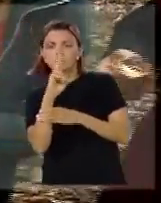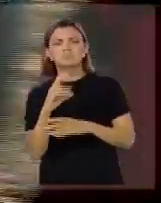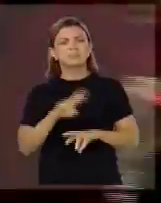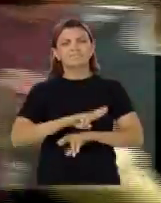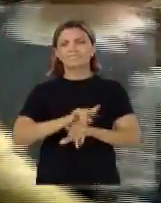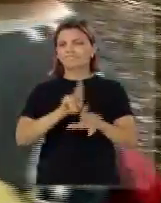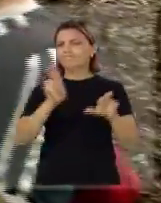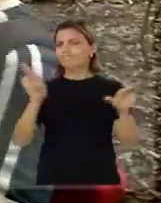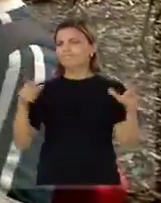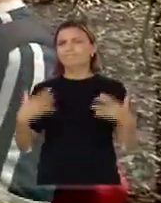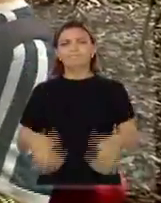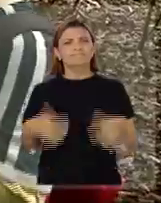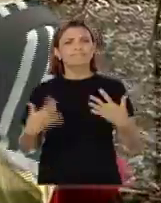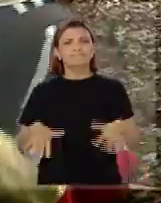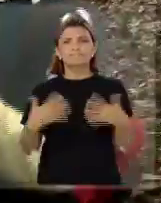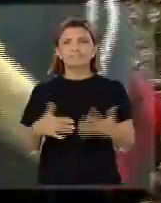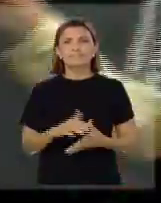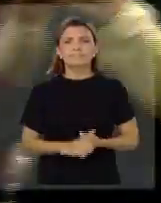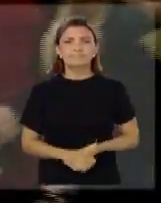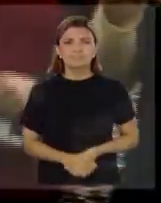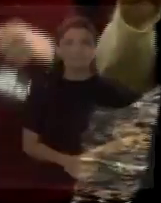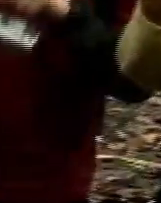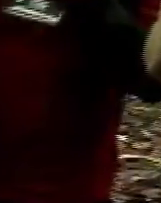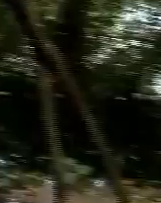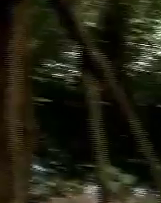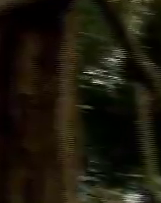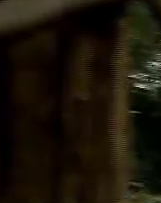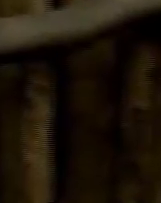nessa floresta. Diversidade, né? Marta, diversidade.